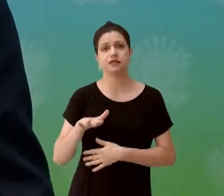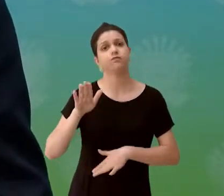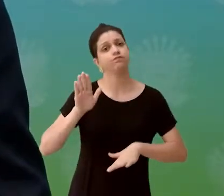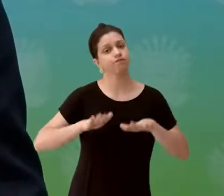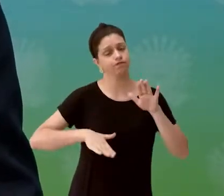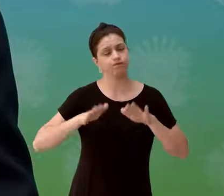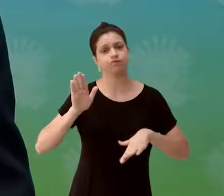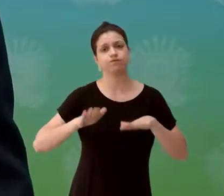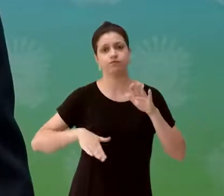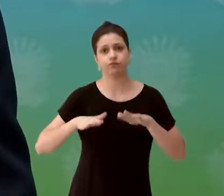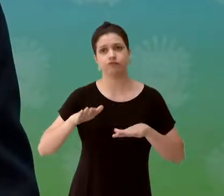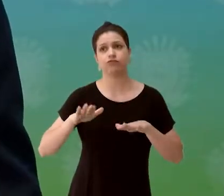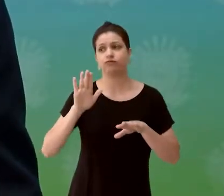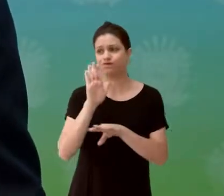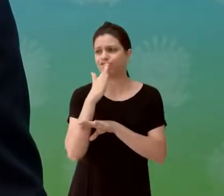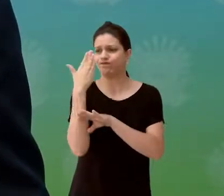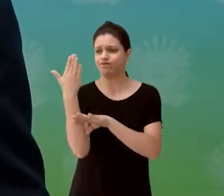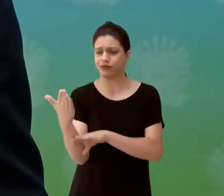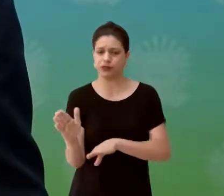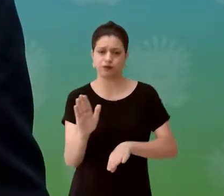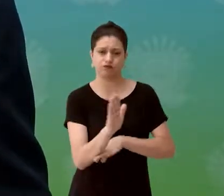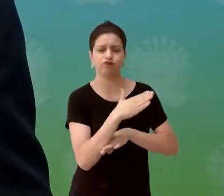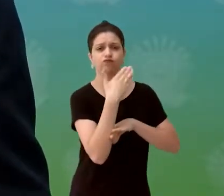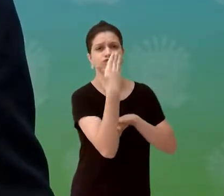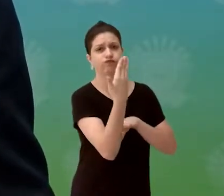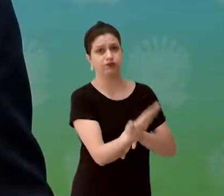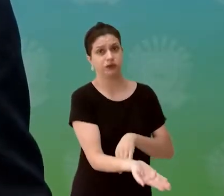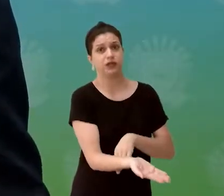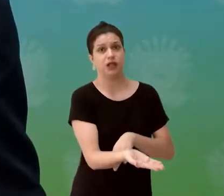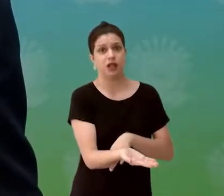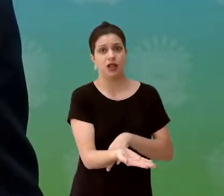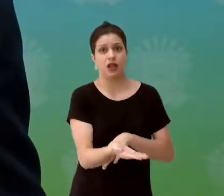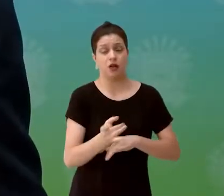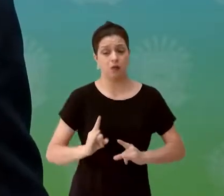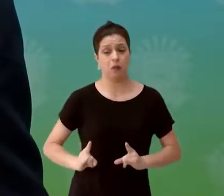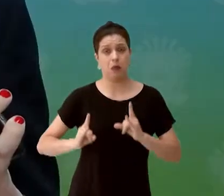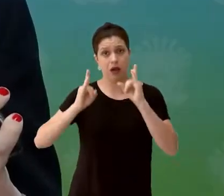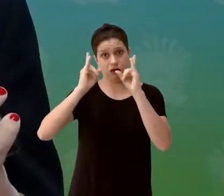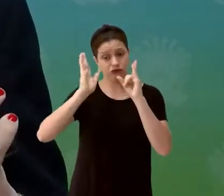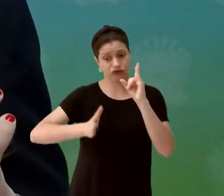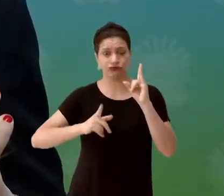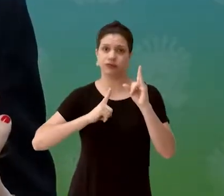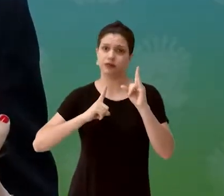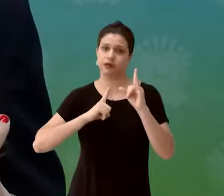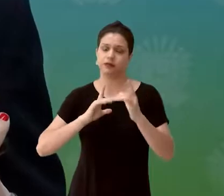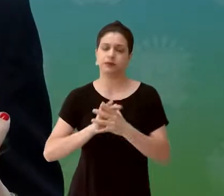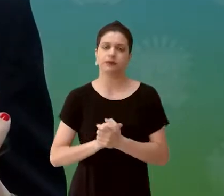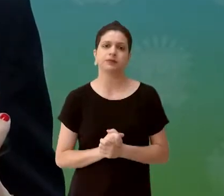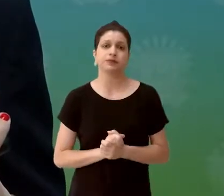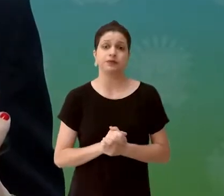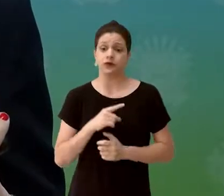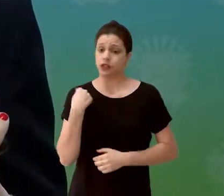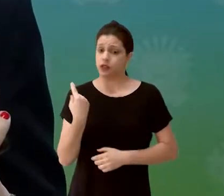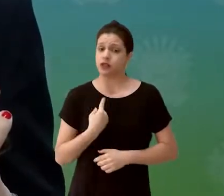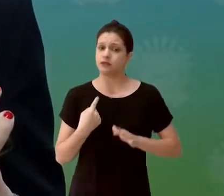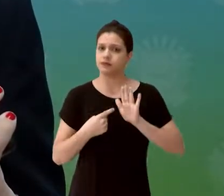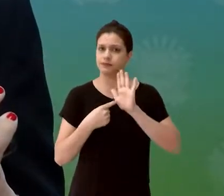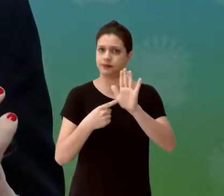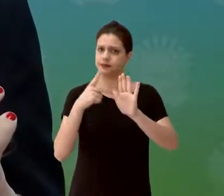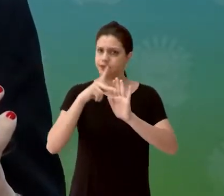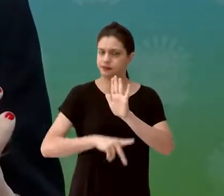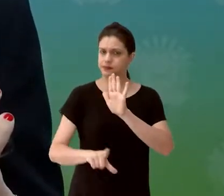ser desmatadas para ampliação dos prédios já existentes. Então nós apresentamos um projeto de